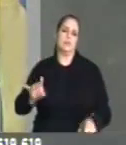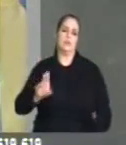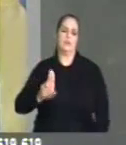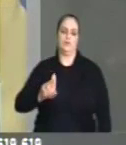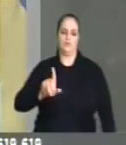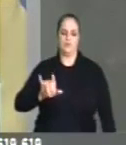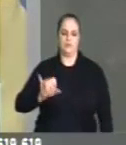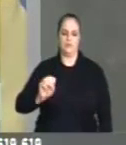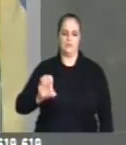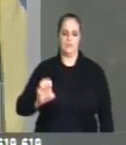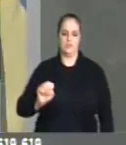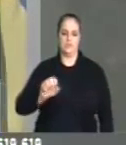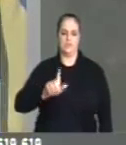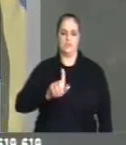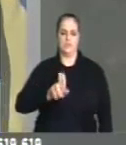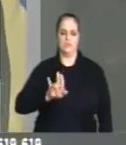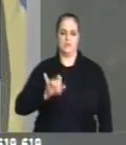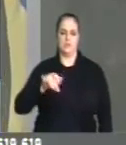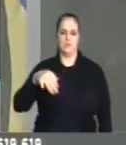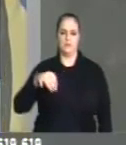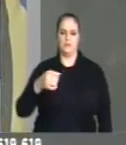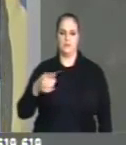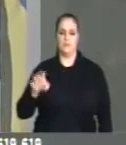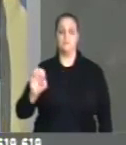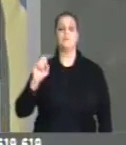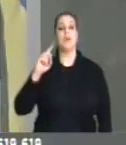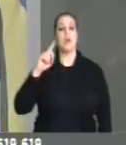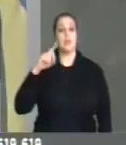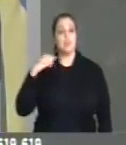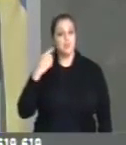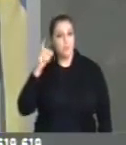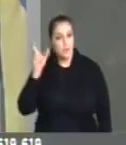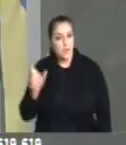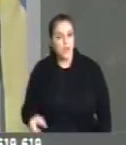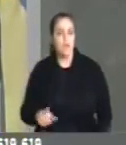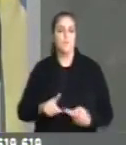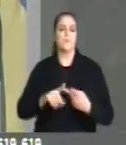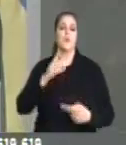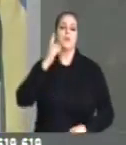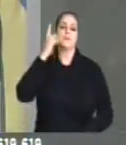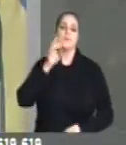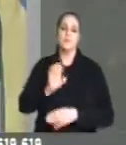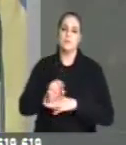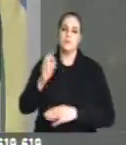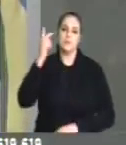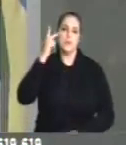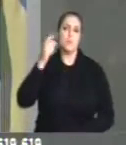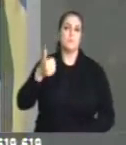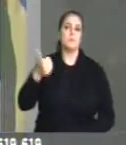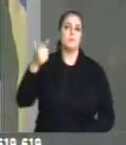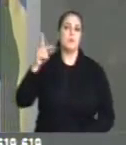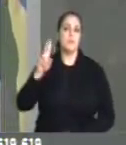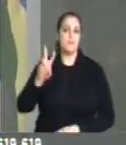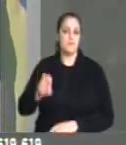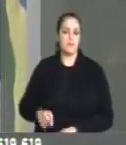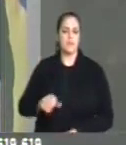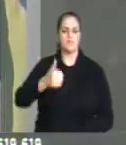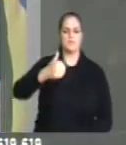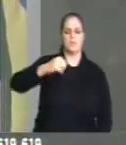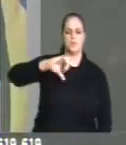profundamente a política brasileira. Advogado, foi eleito deputado estadual em São Paulo pela primeira vez em